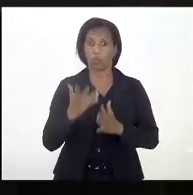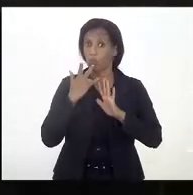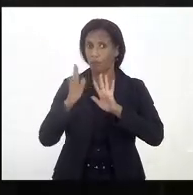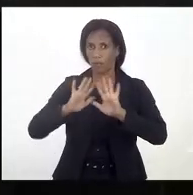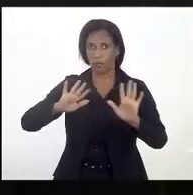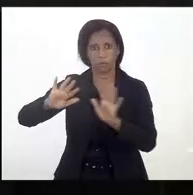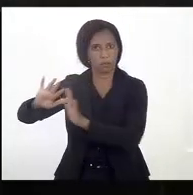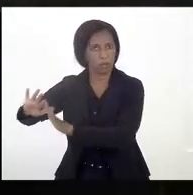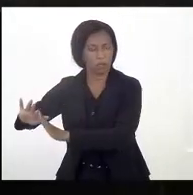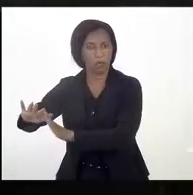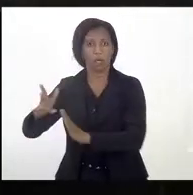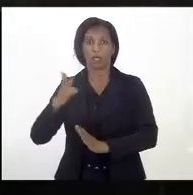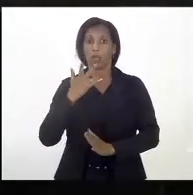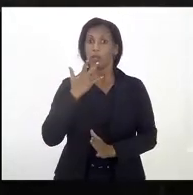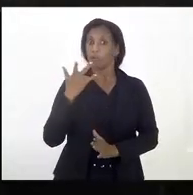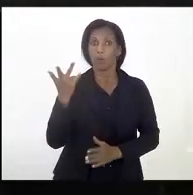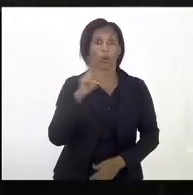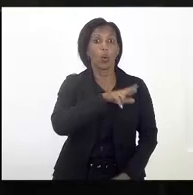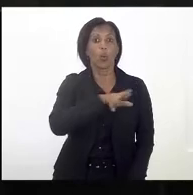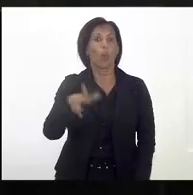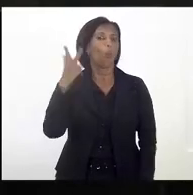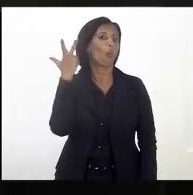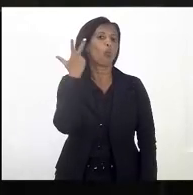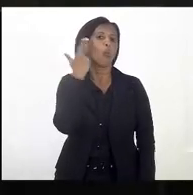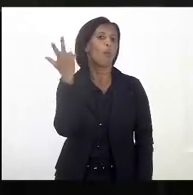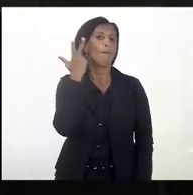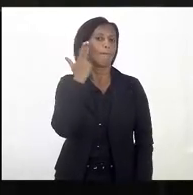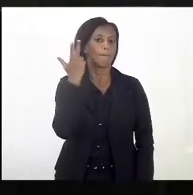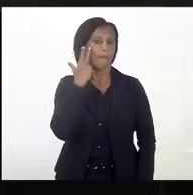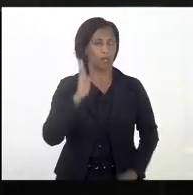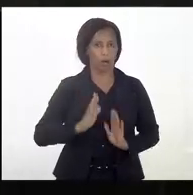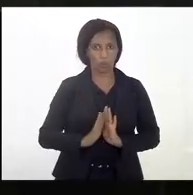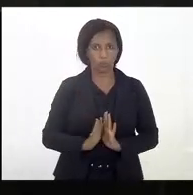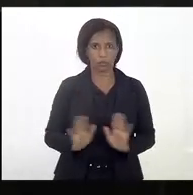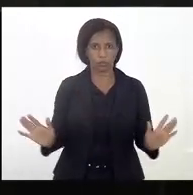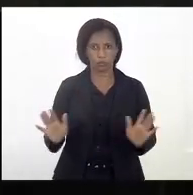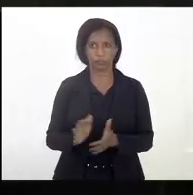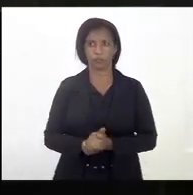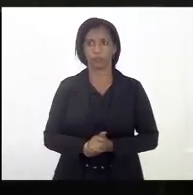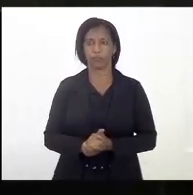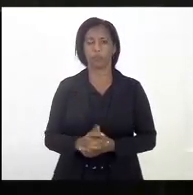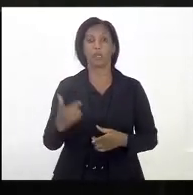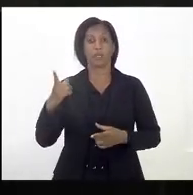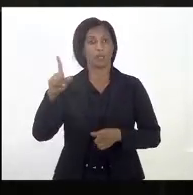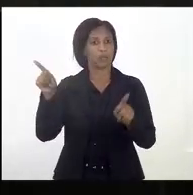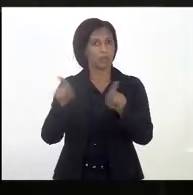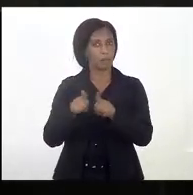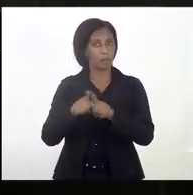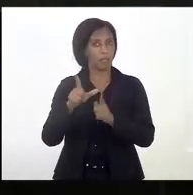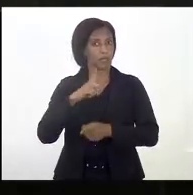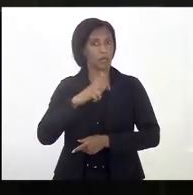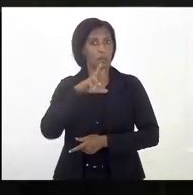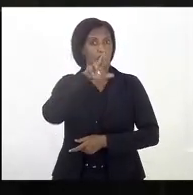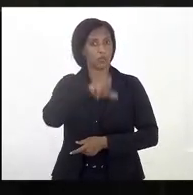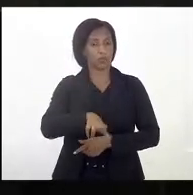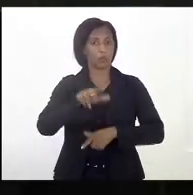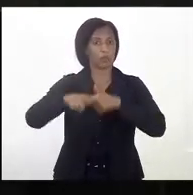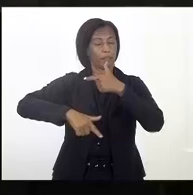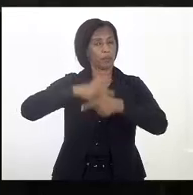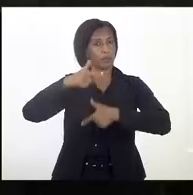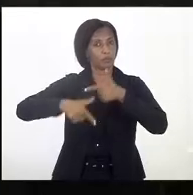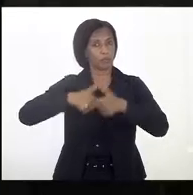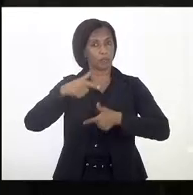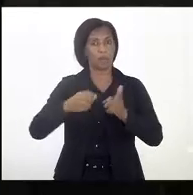disso que eu tô falando eu tô falando que não é normal que professores e pesquisadores de uma universidade tem o também que responder pelo trabalho